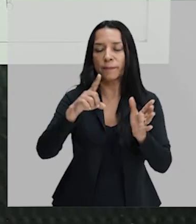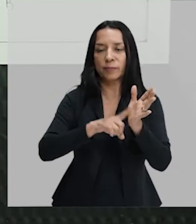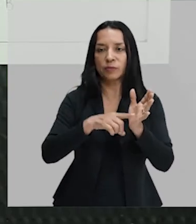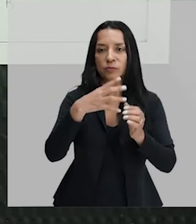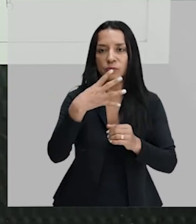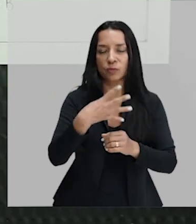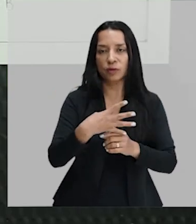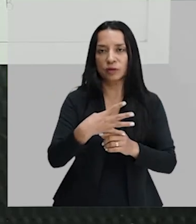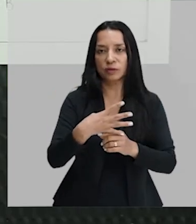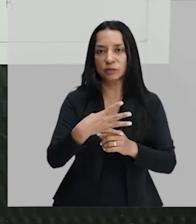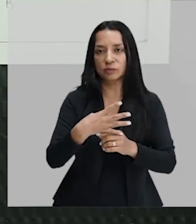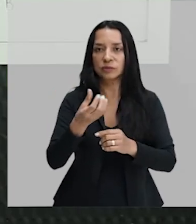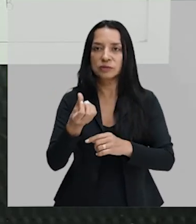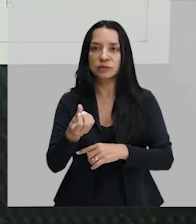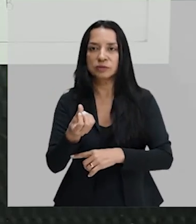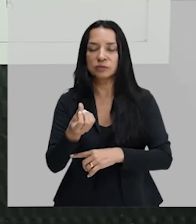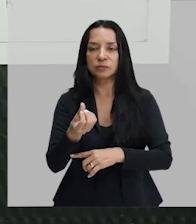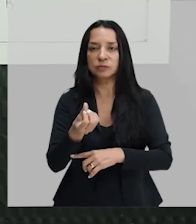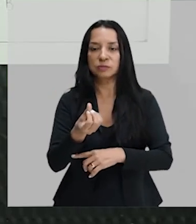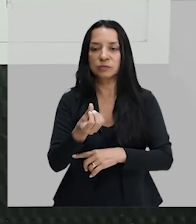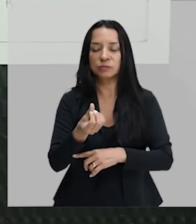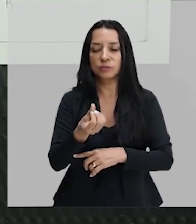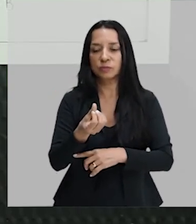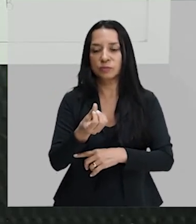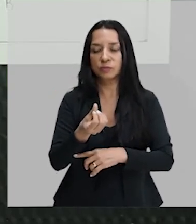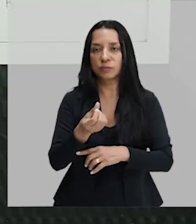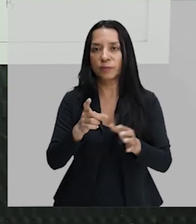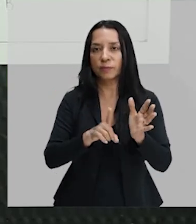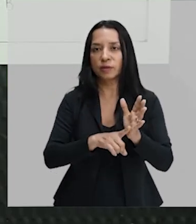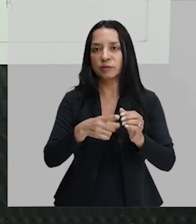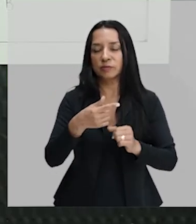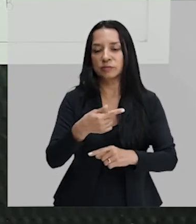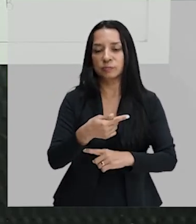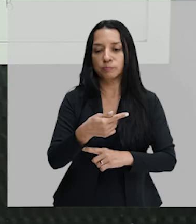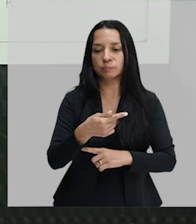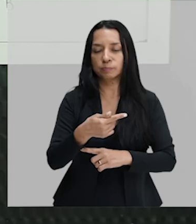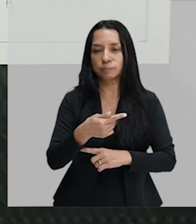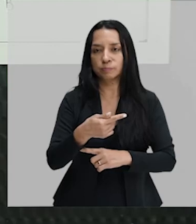matriz B? Não. Por quê? Porque elas não têm a mesma ordem.